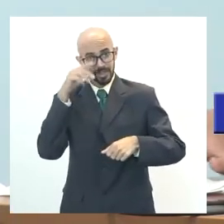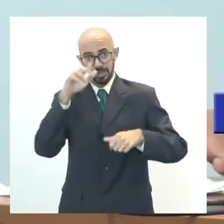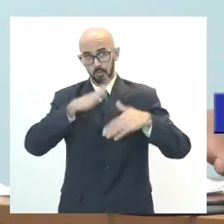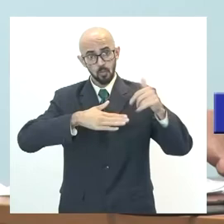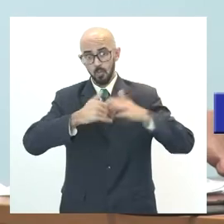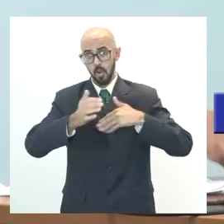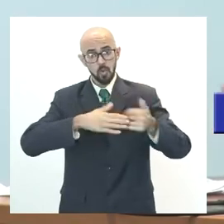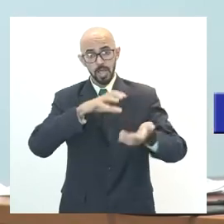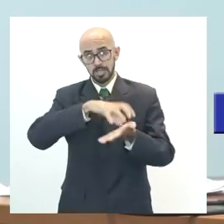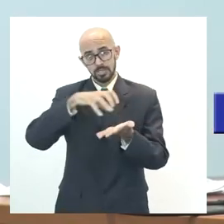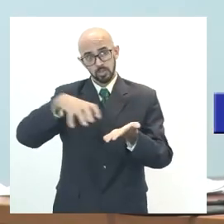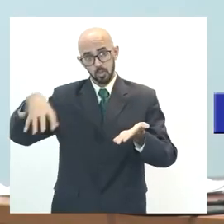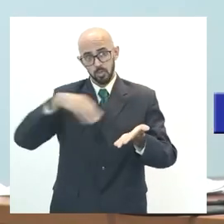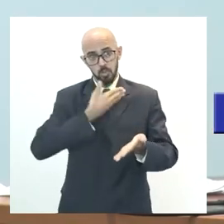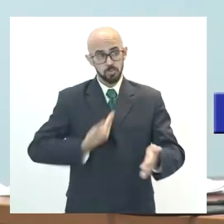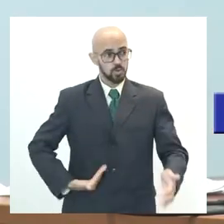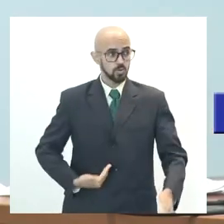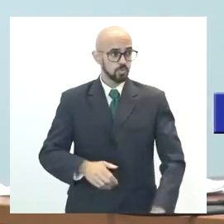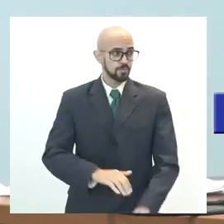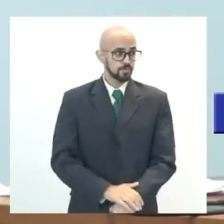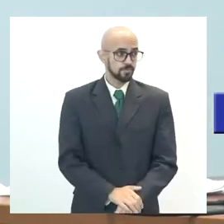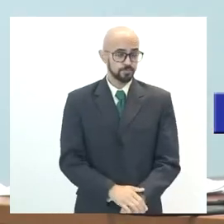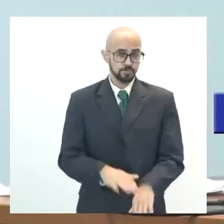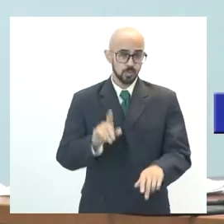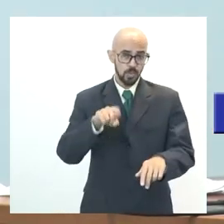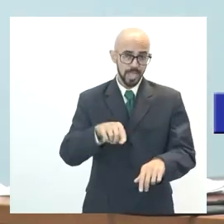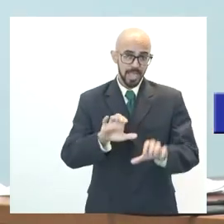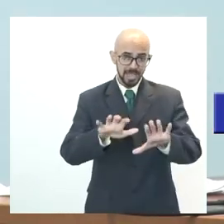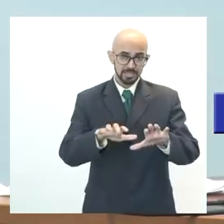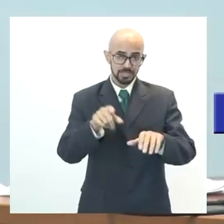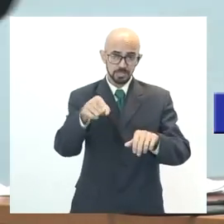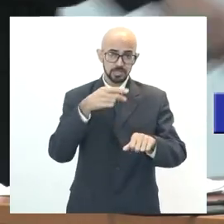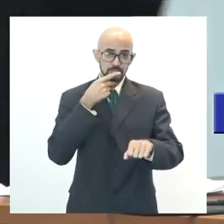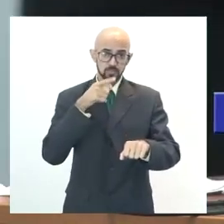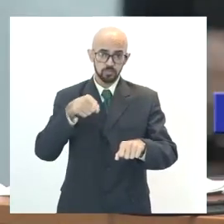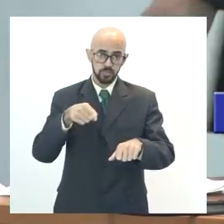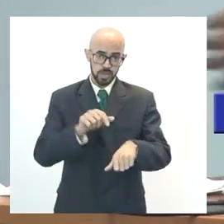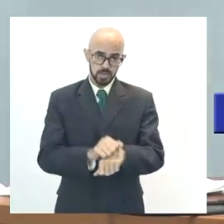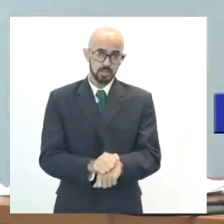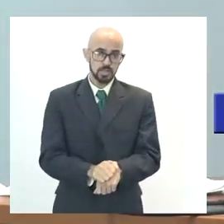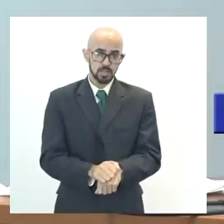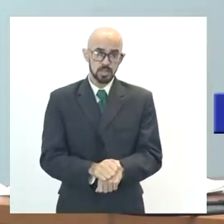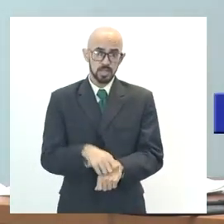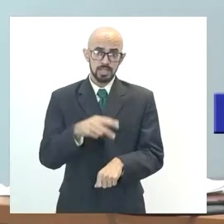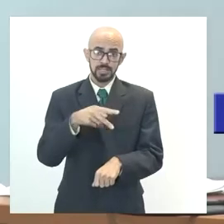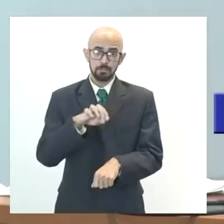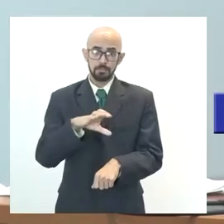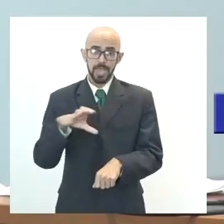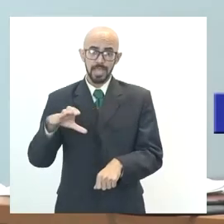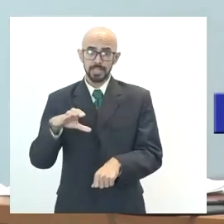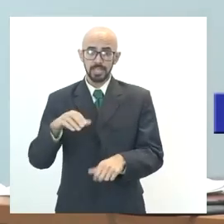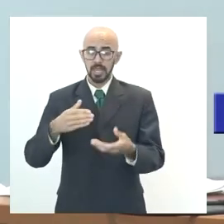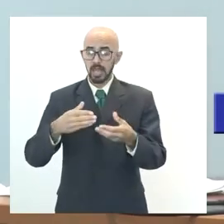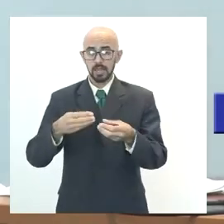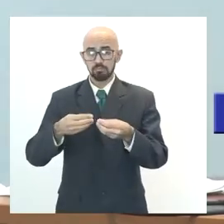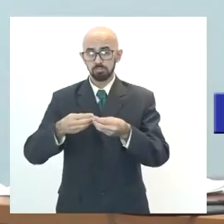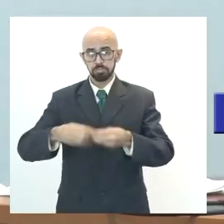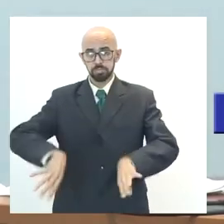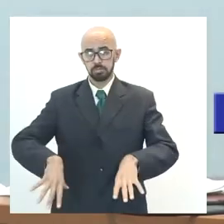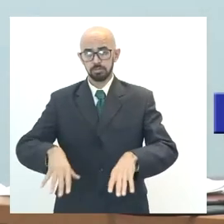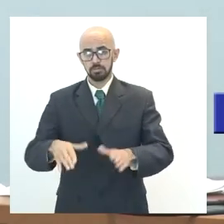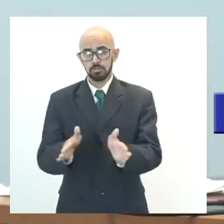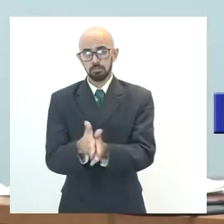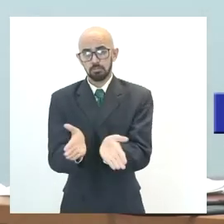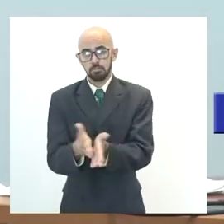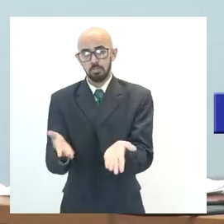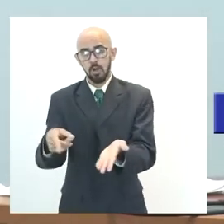Federal em qualquer lugar então é é disso que se trata é essa até faz isso era precariza e